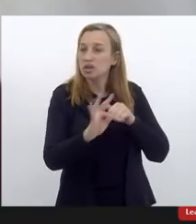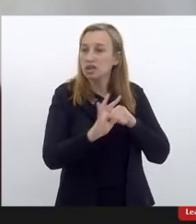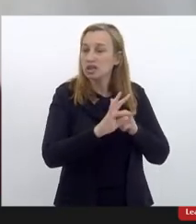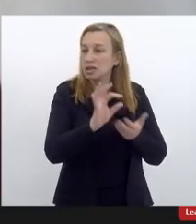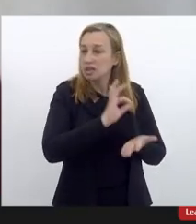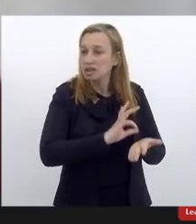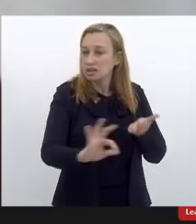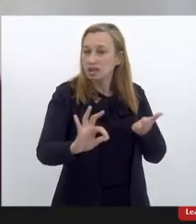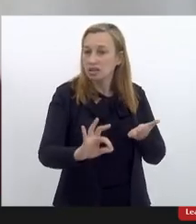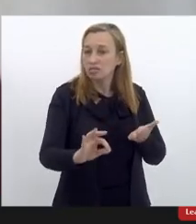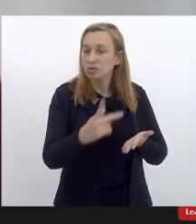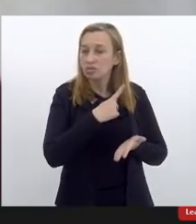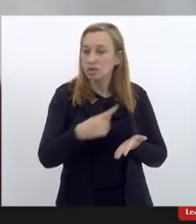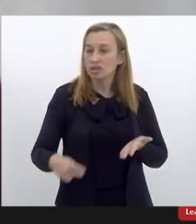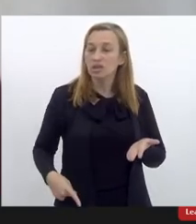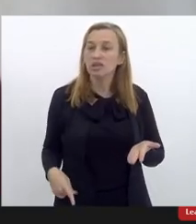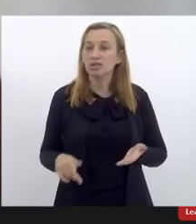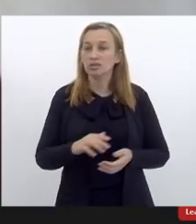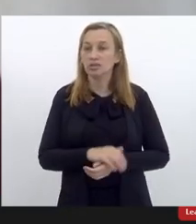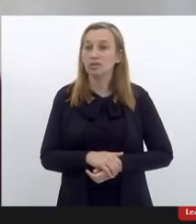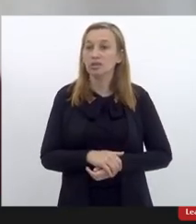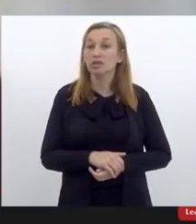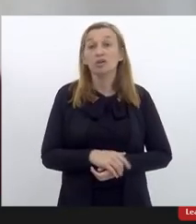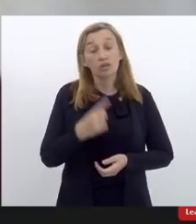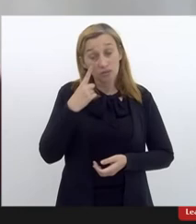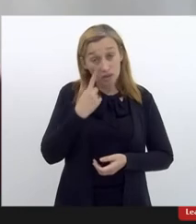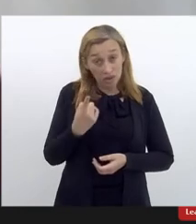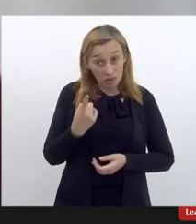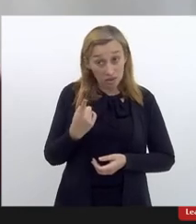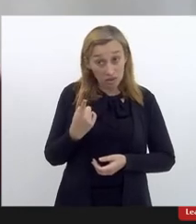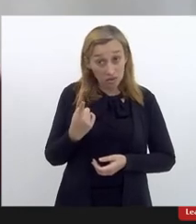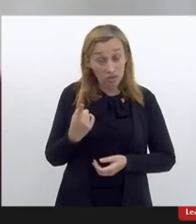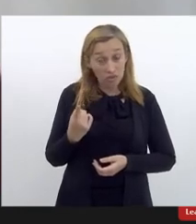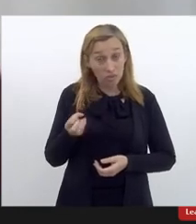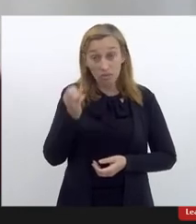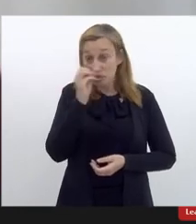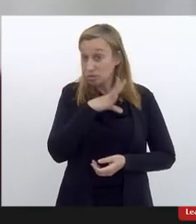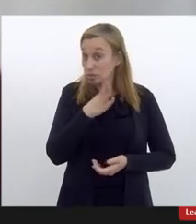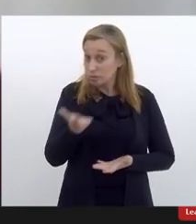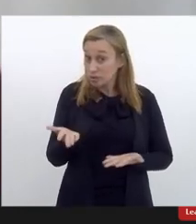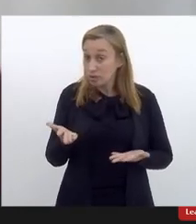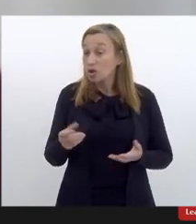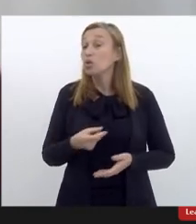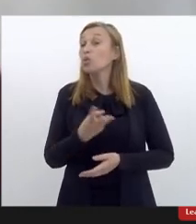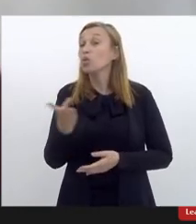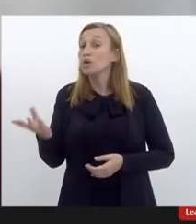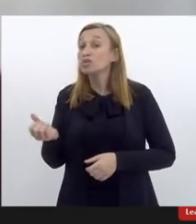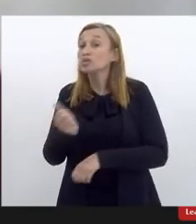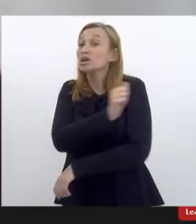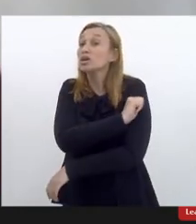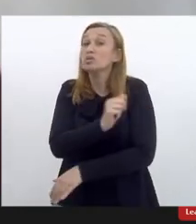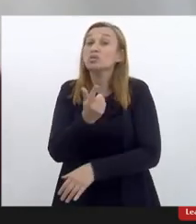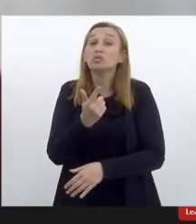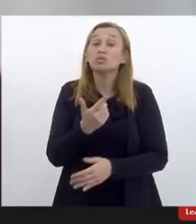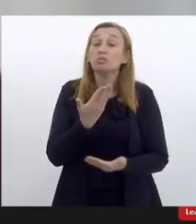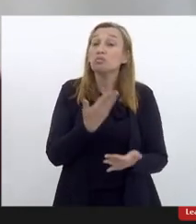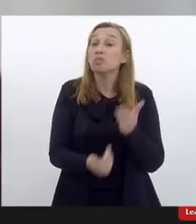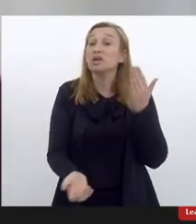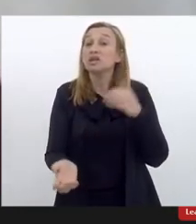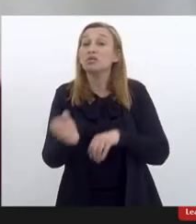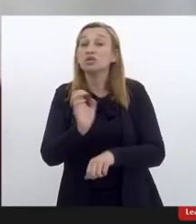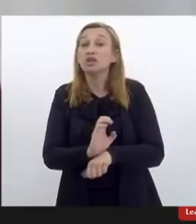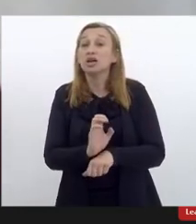assinados pelo presidente, né? Olha só o tamanho absurdo disso. Então, quantos alunos não perderam o estágio